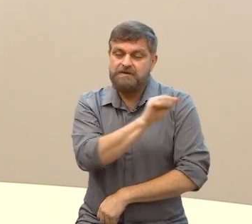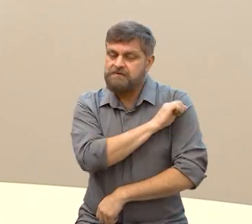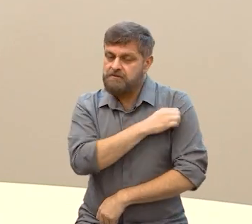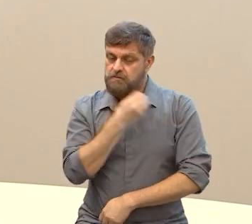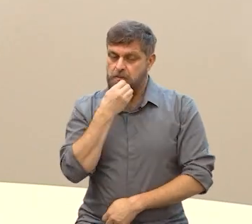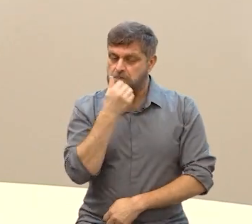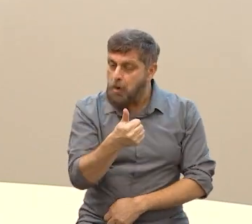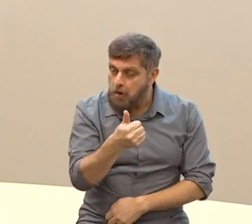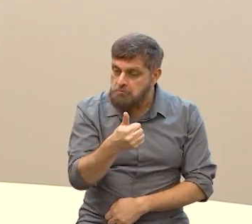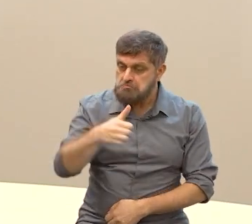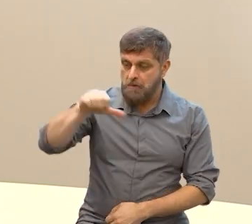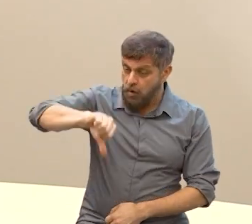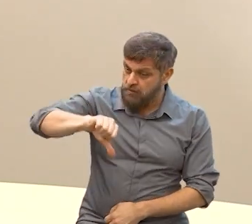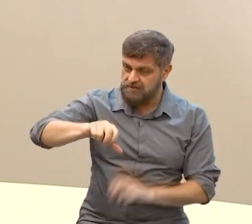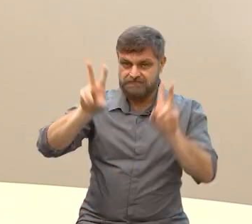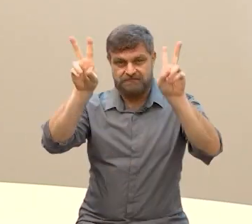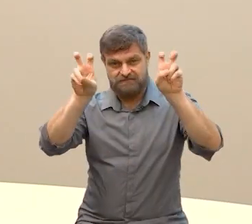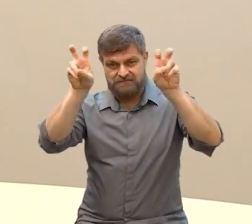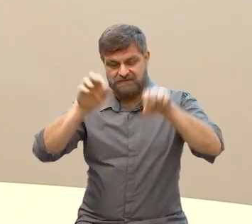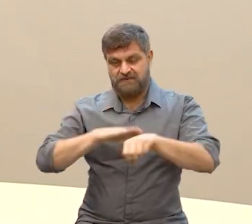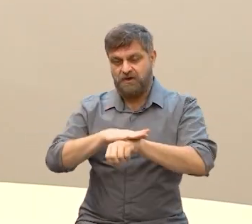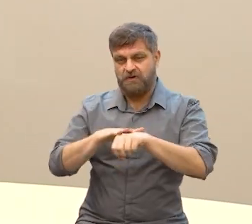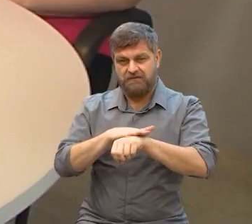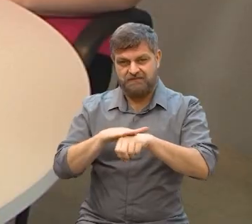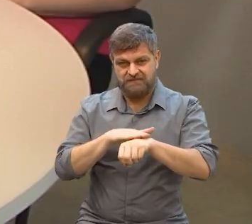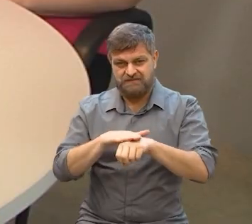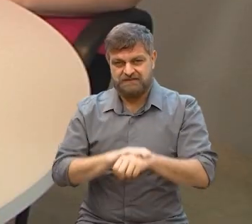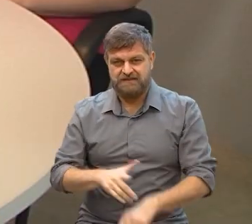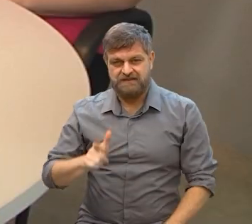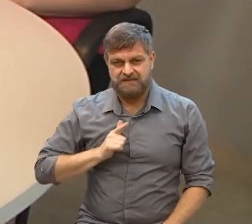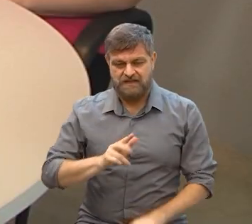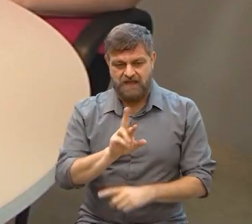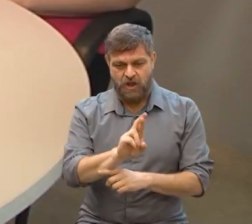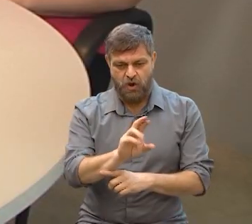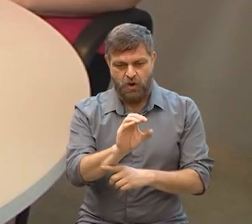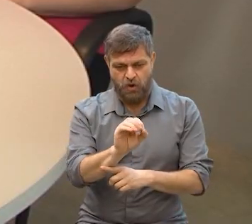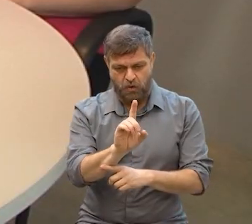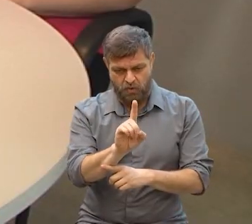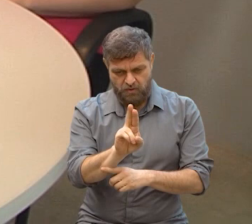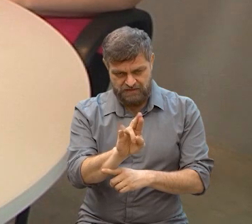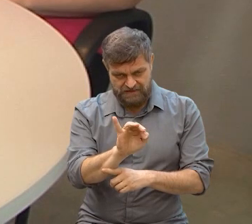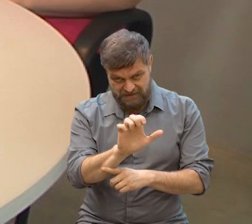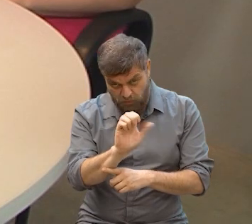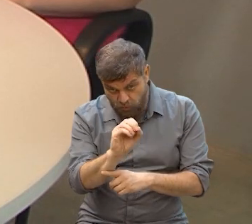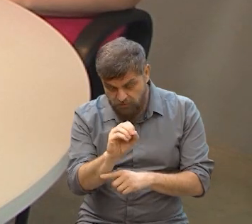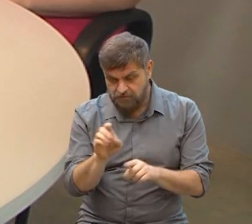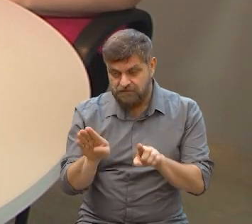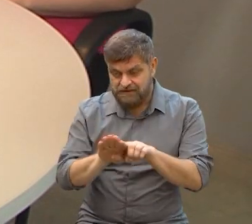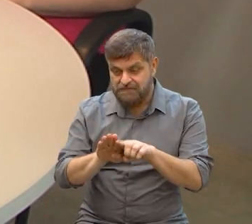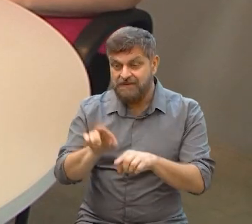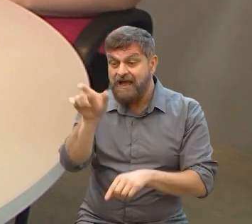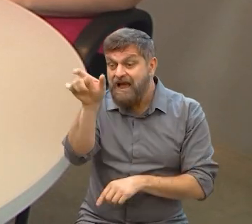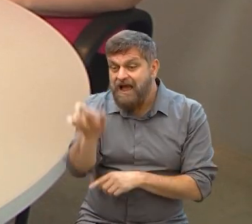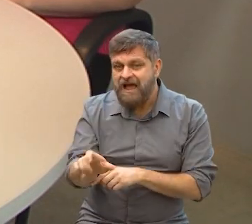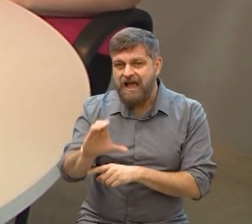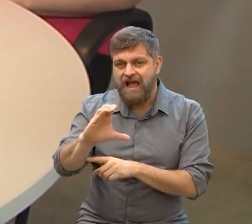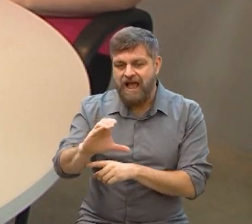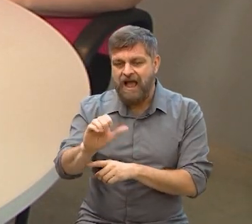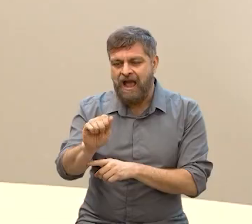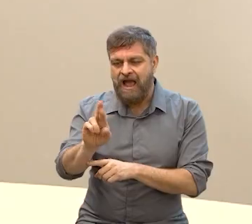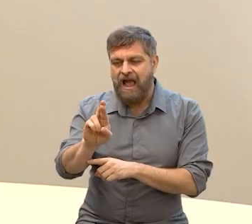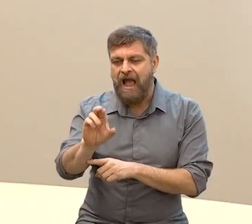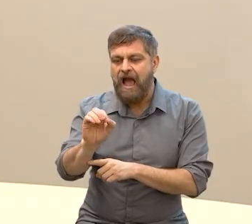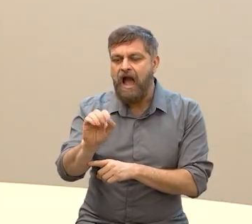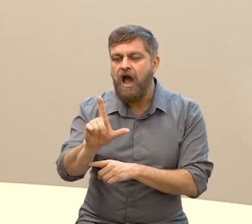do aluno? É sobre esse assunto que eu vou falar agora. Aqui comigo estão o Rodrigo e a Carolina, tudo bem? Tudo bem. Quando a gente